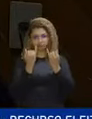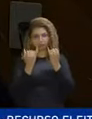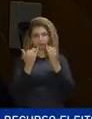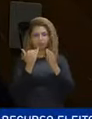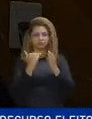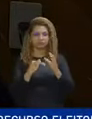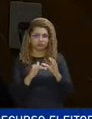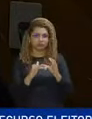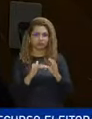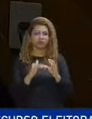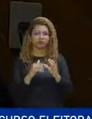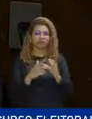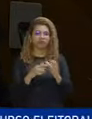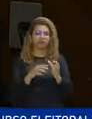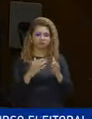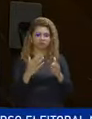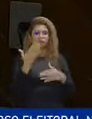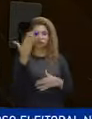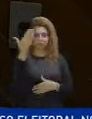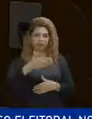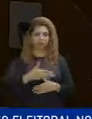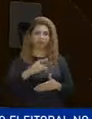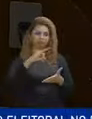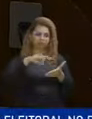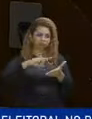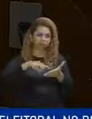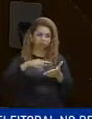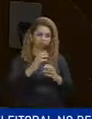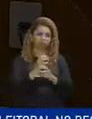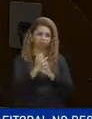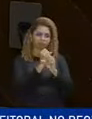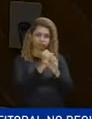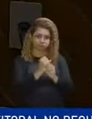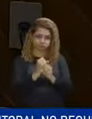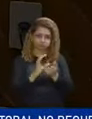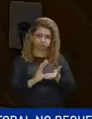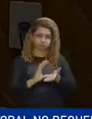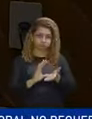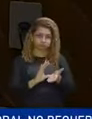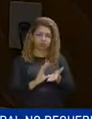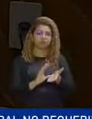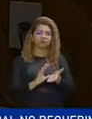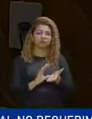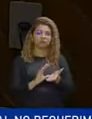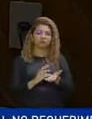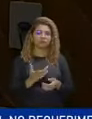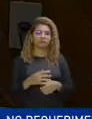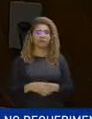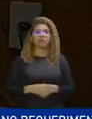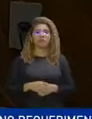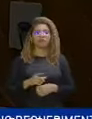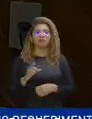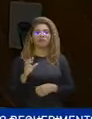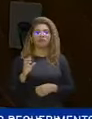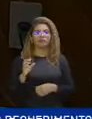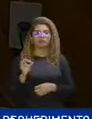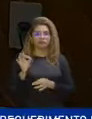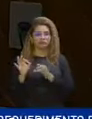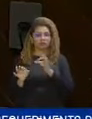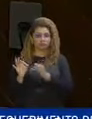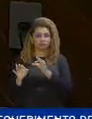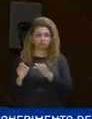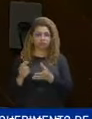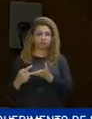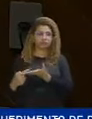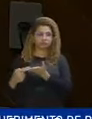conhecimento e provimento do recurso para reformar a sentença recorrida e, caso entender necessário, o juízo oportunizar